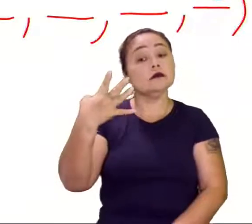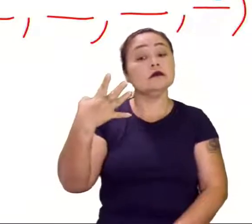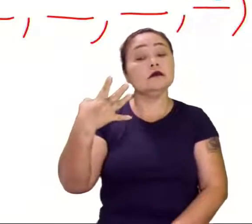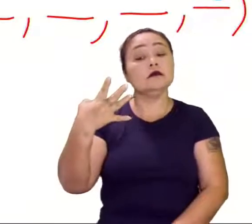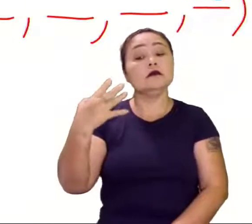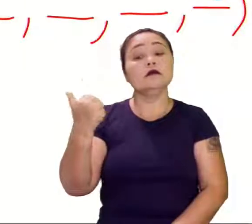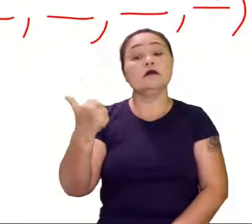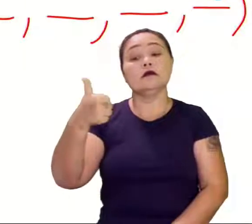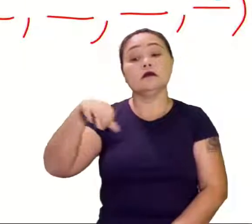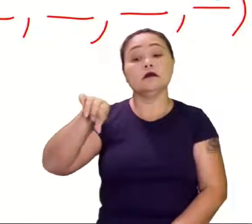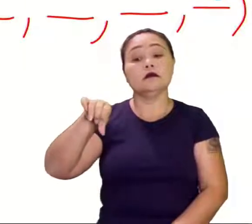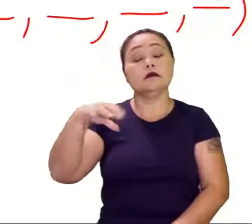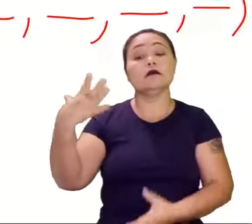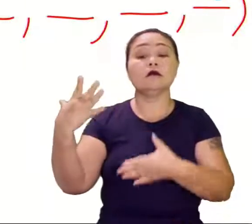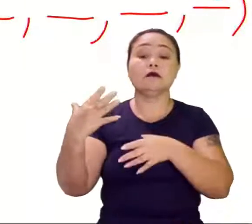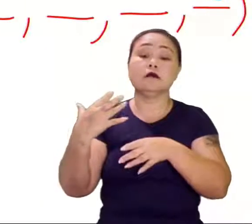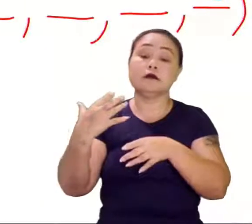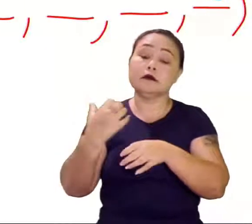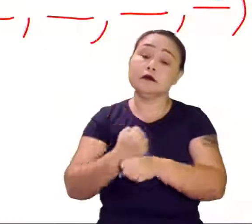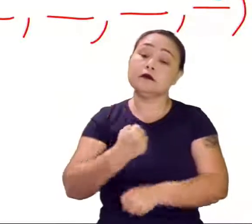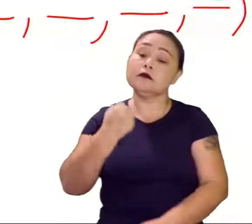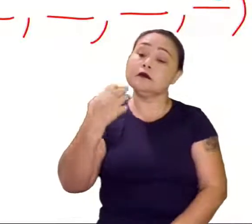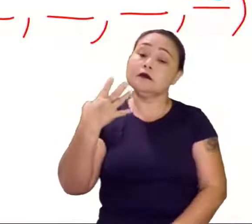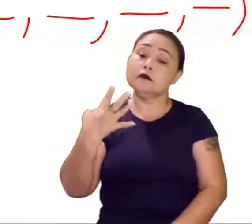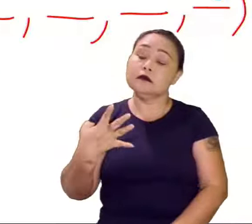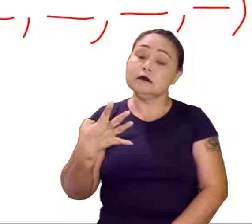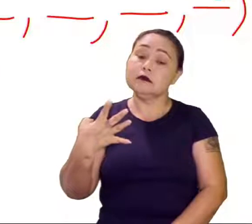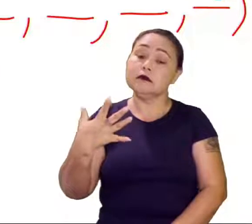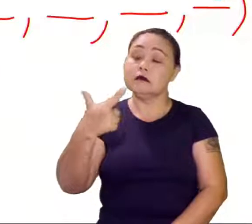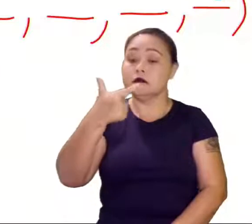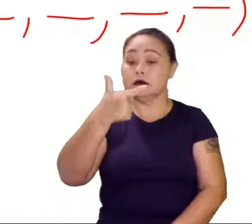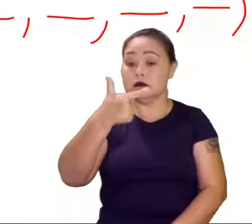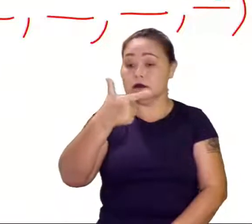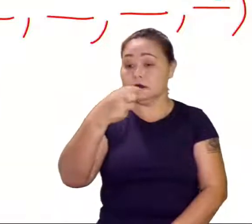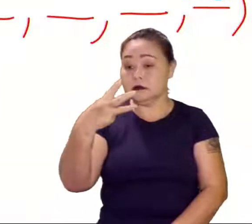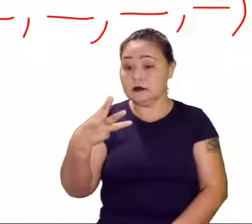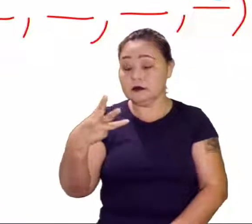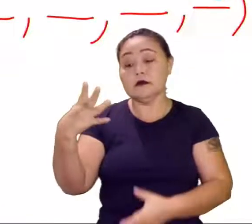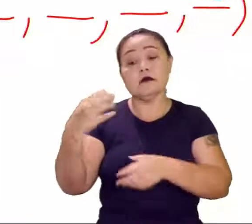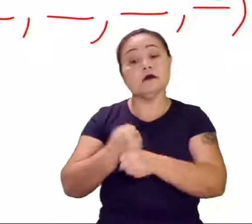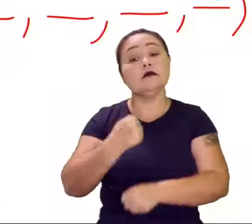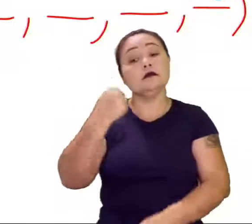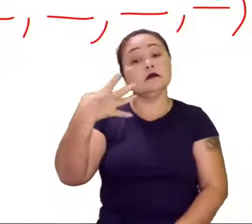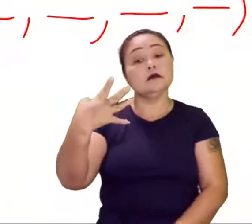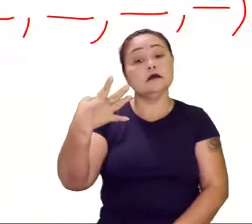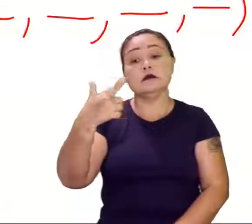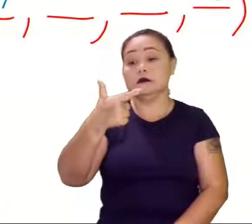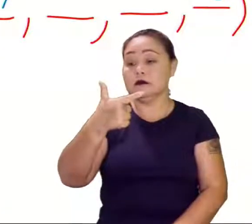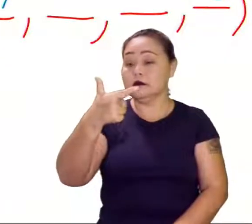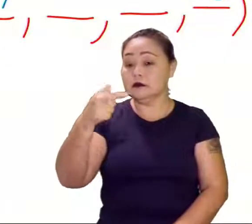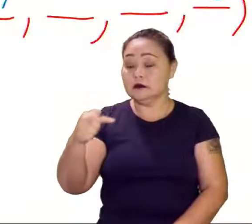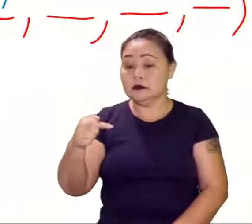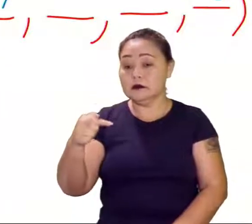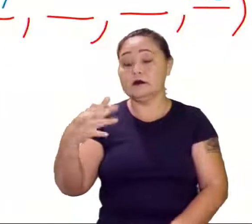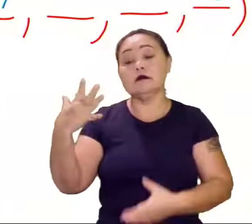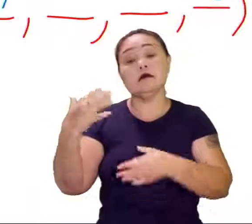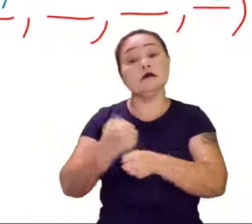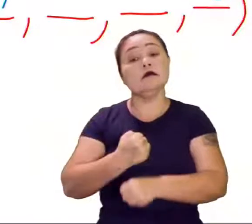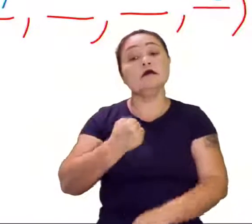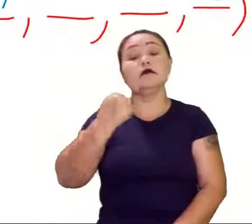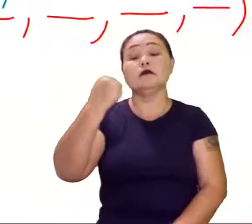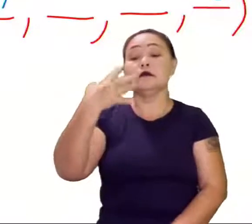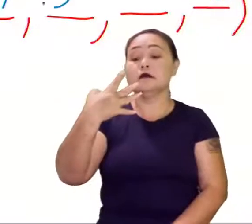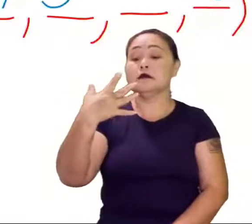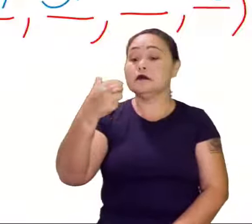4? 19. 19 mais 4? 23. 23 mais 4? 27. 27 mais